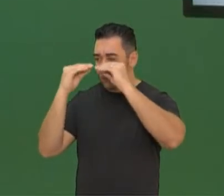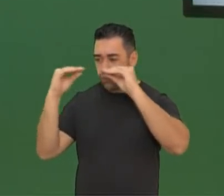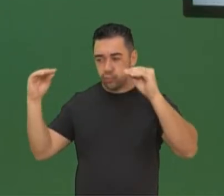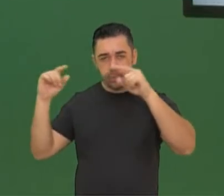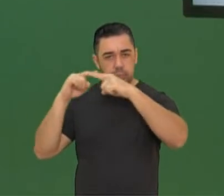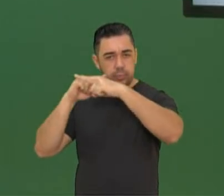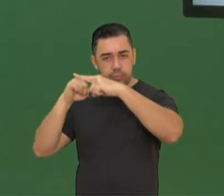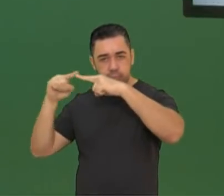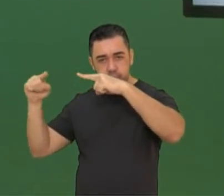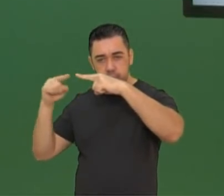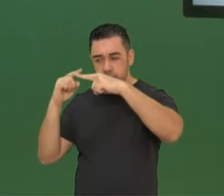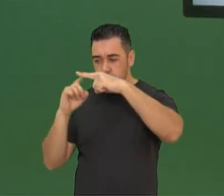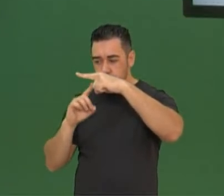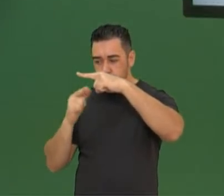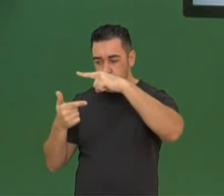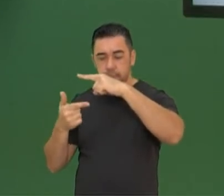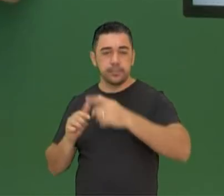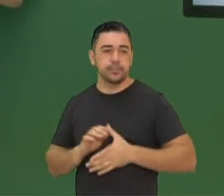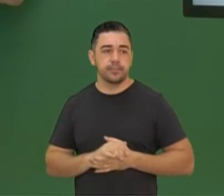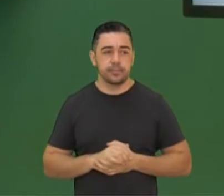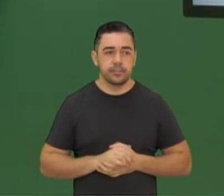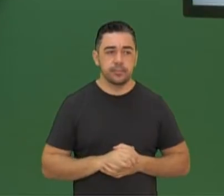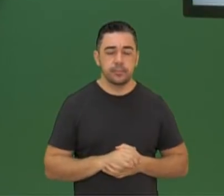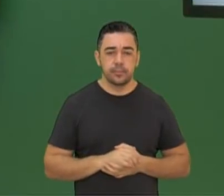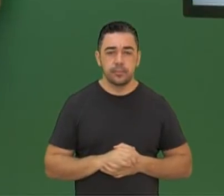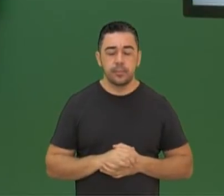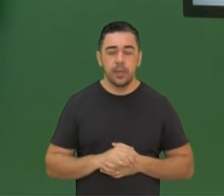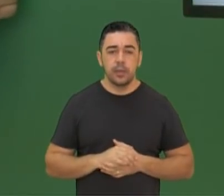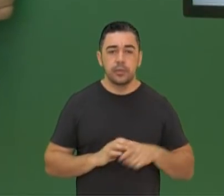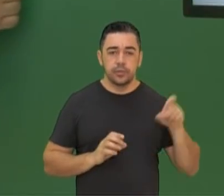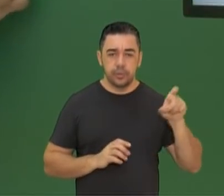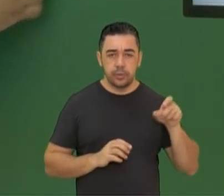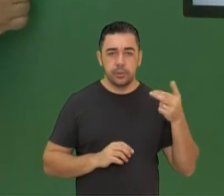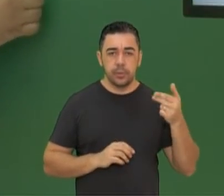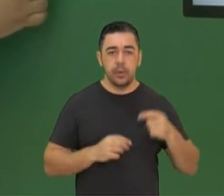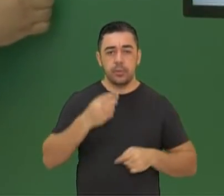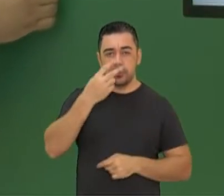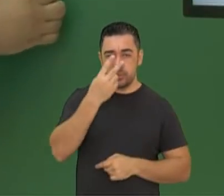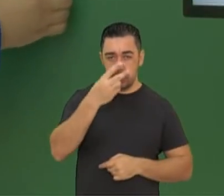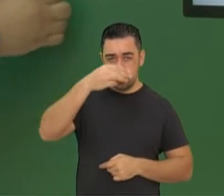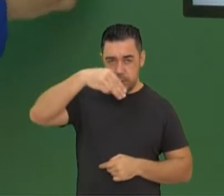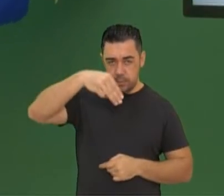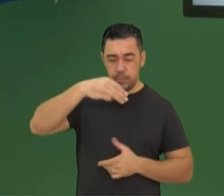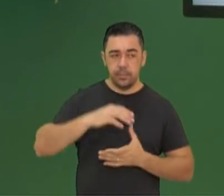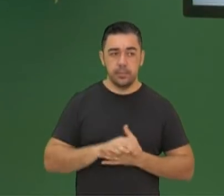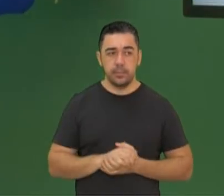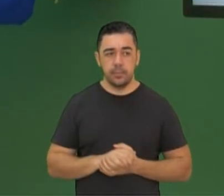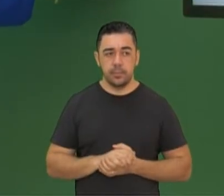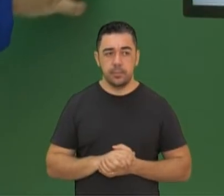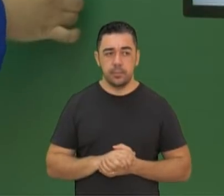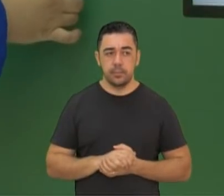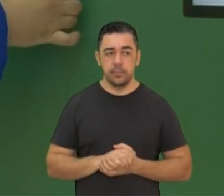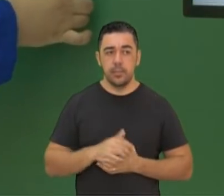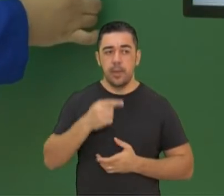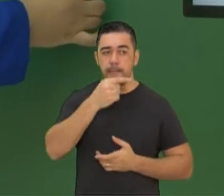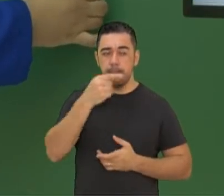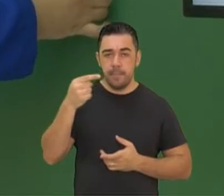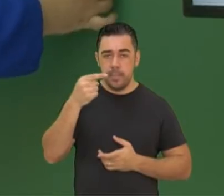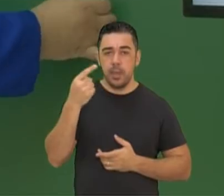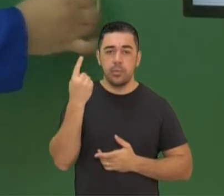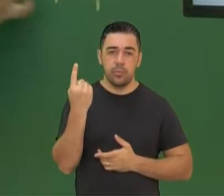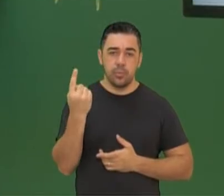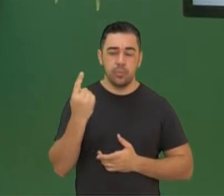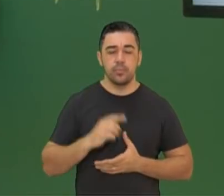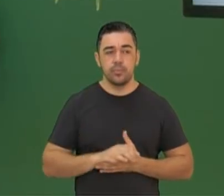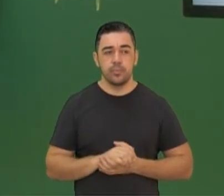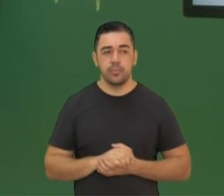um termo de cada vez. 4m dividido por 2, 2m. 2 dividido por 2,